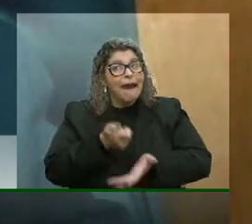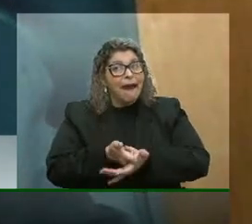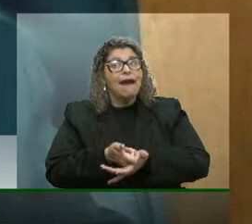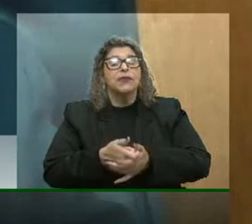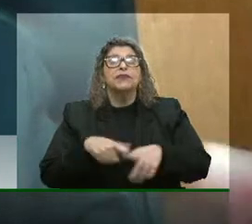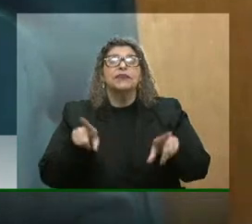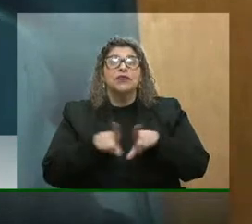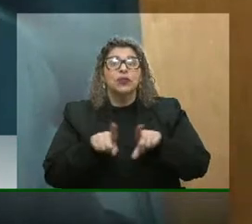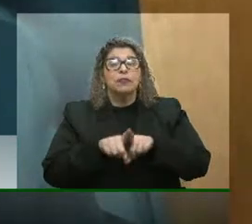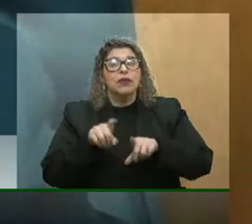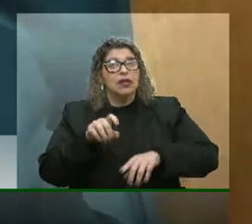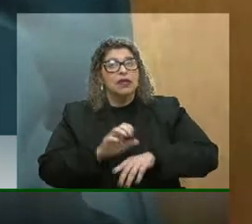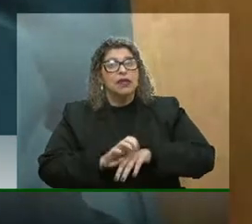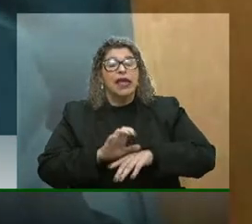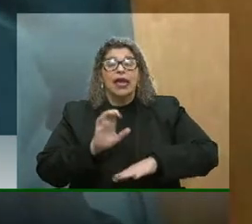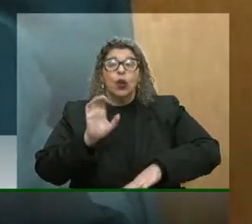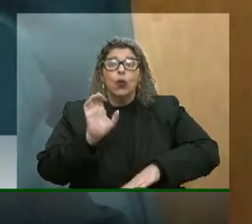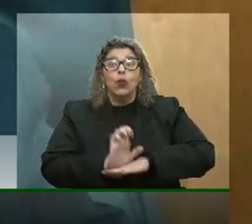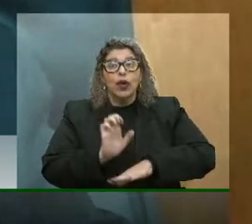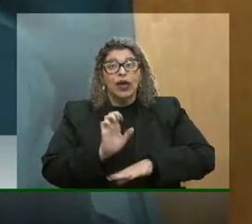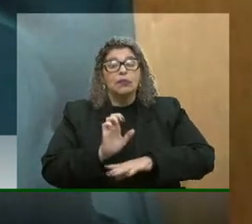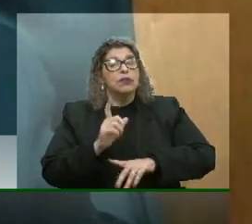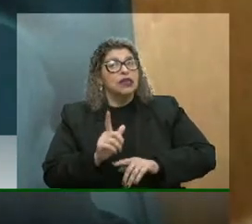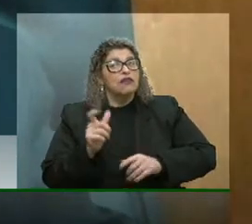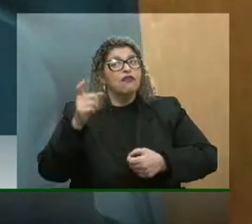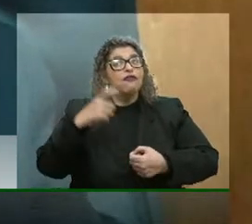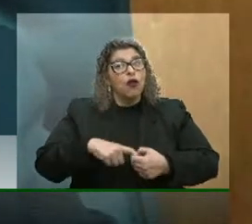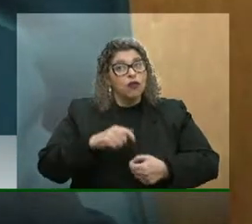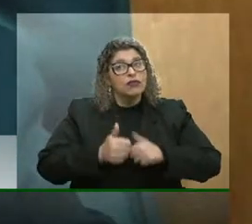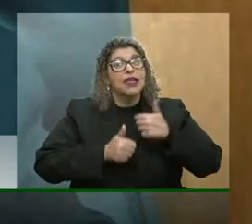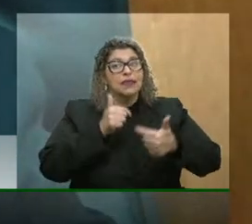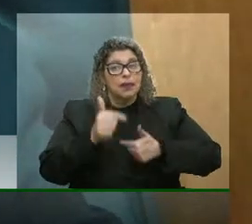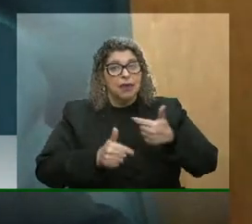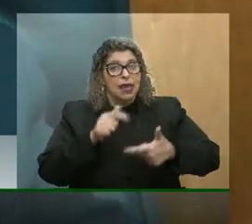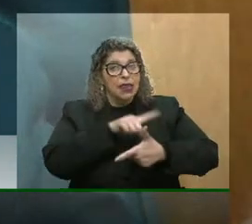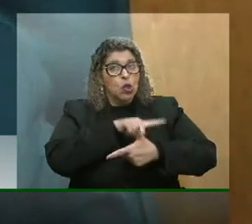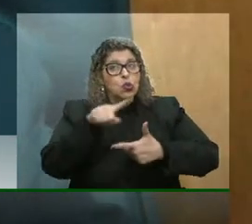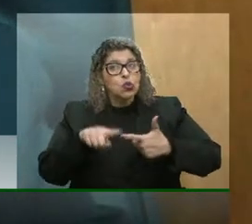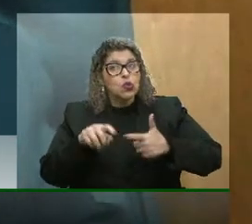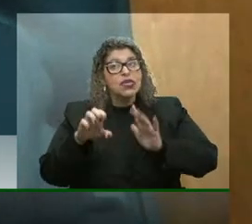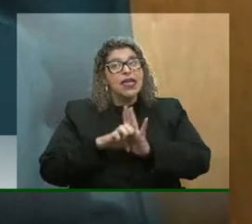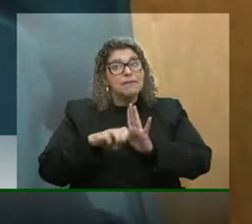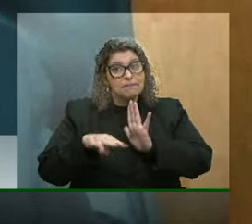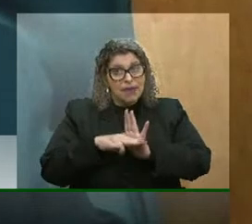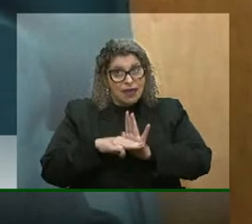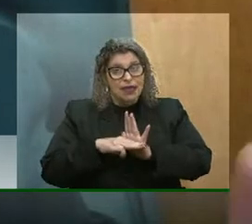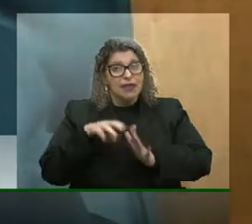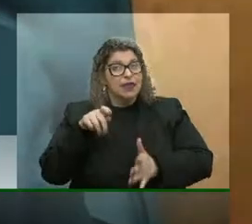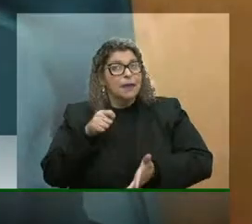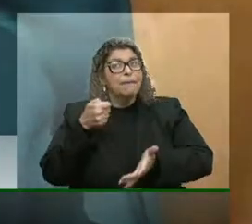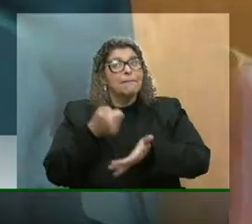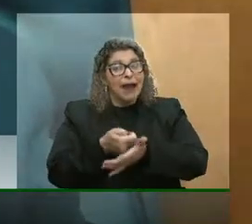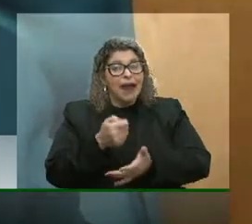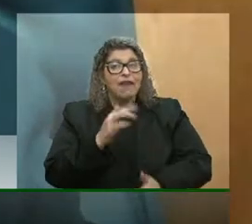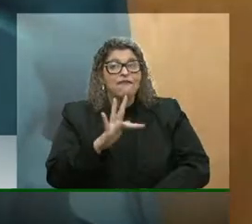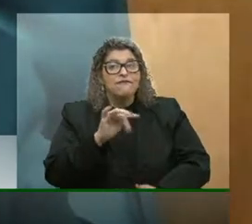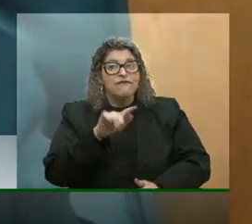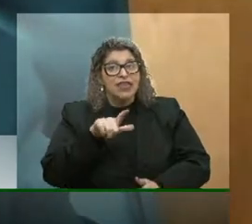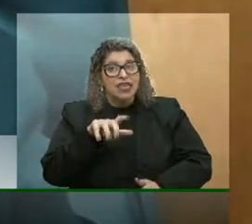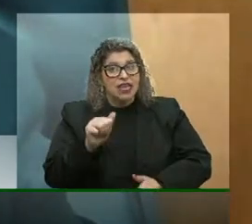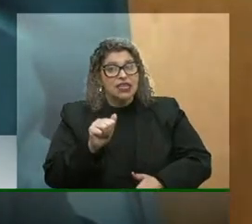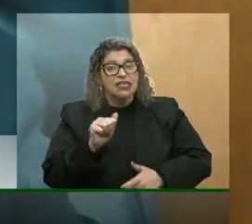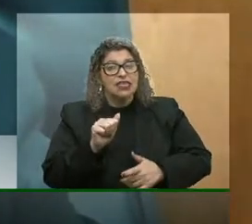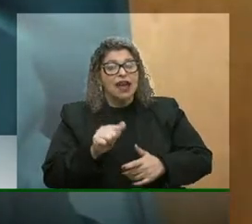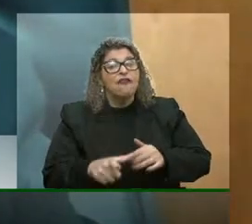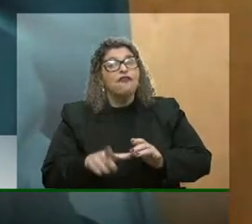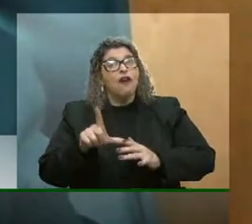que estão os transportadores. Por isso, nós fizemos as duas emendas. Que seja paga a parte fixa, retroativa a abril.